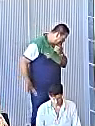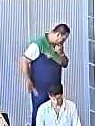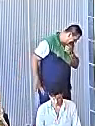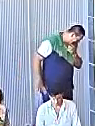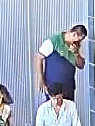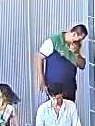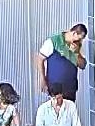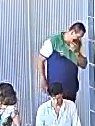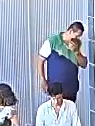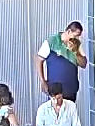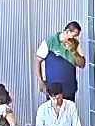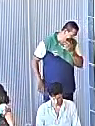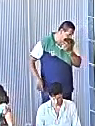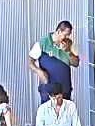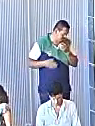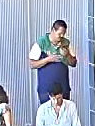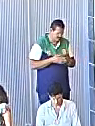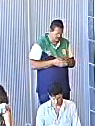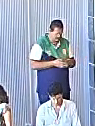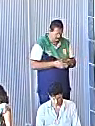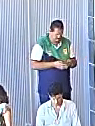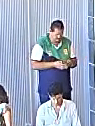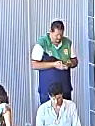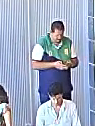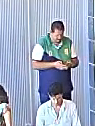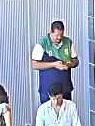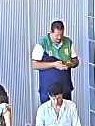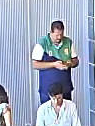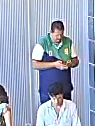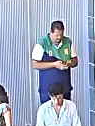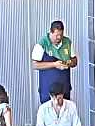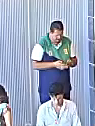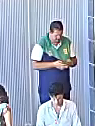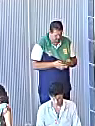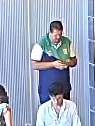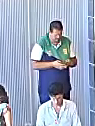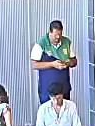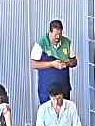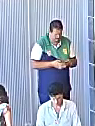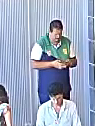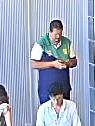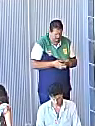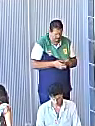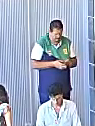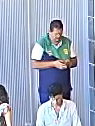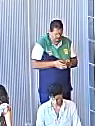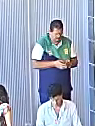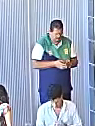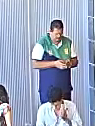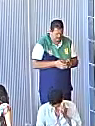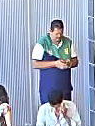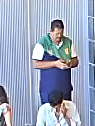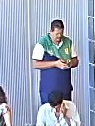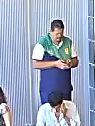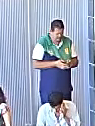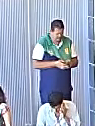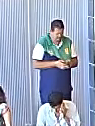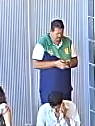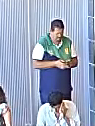um carro marcado para voltar pra cidade administrativa que é lá naquela lonjura lá mas eu não vou voltar nesse carro vou ficar aqui até o